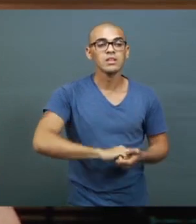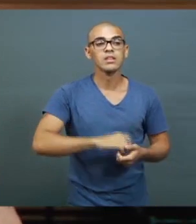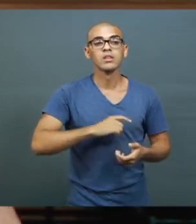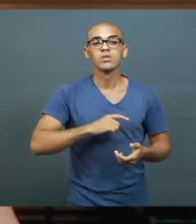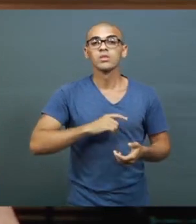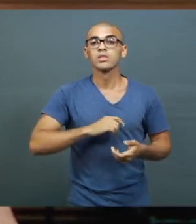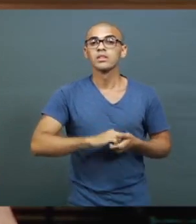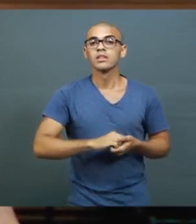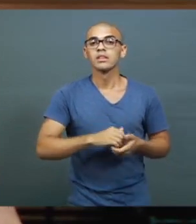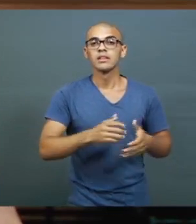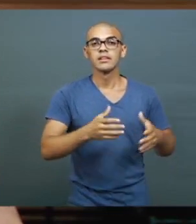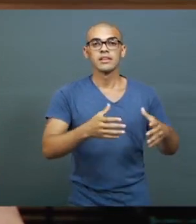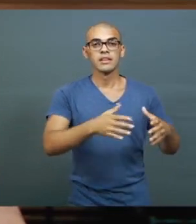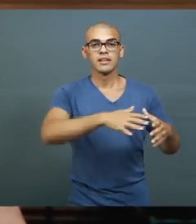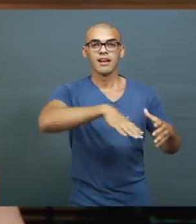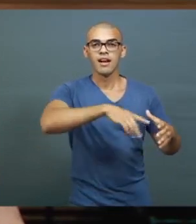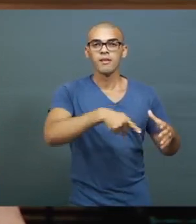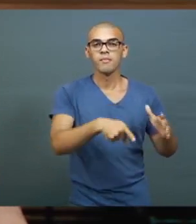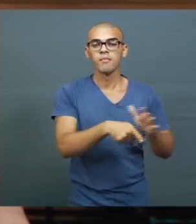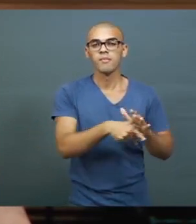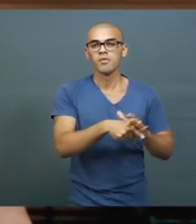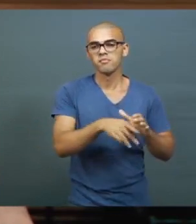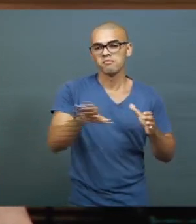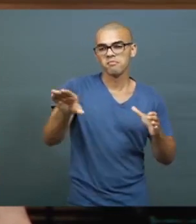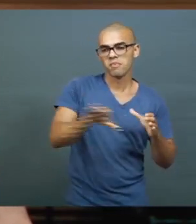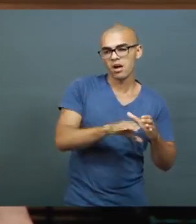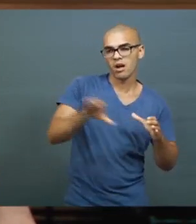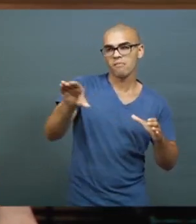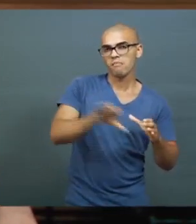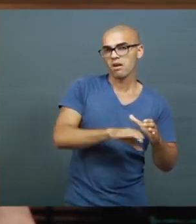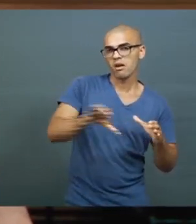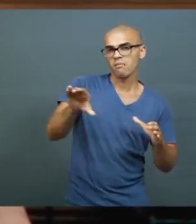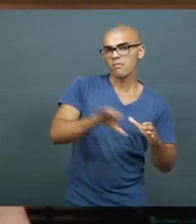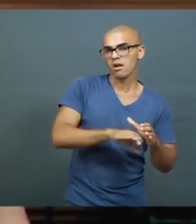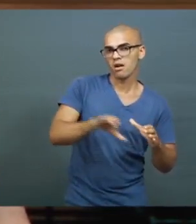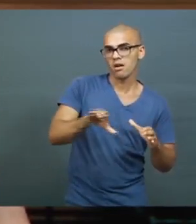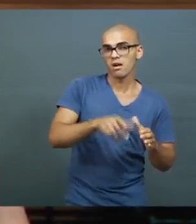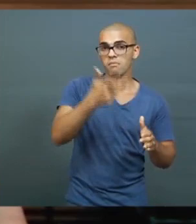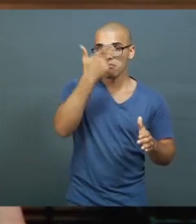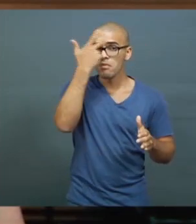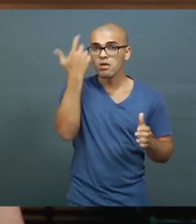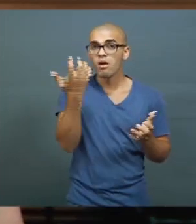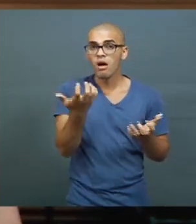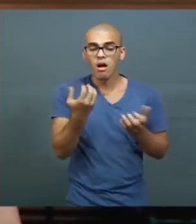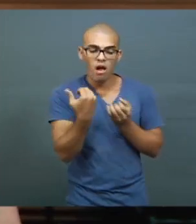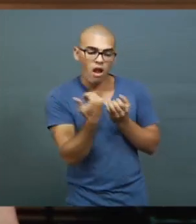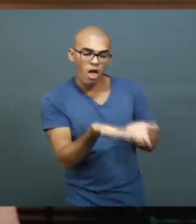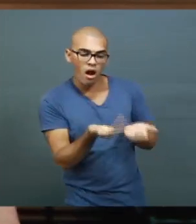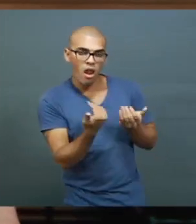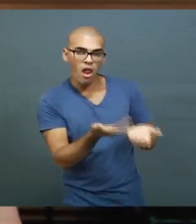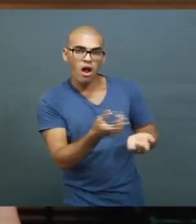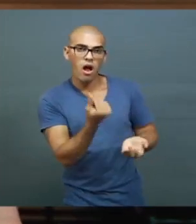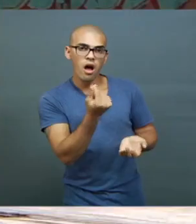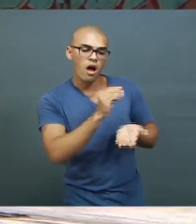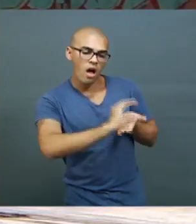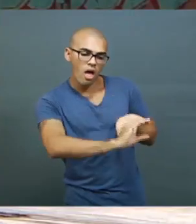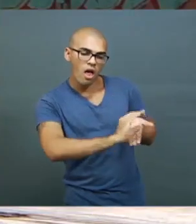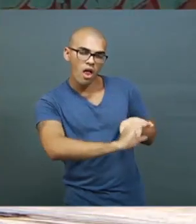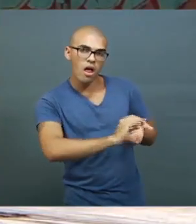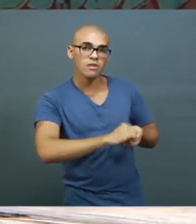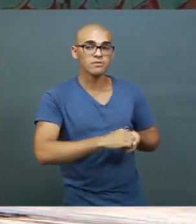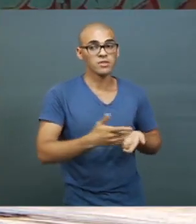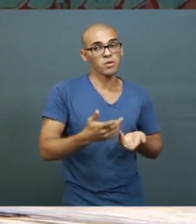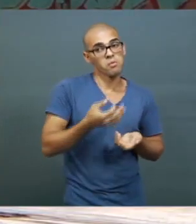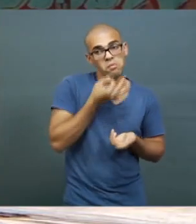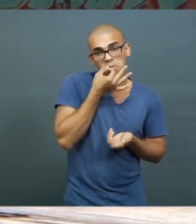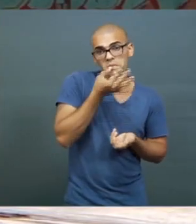está apto a receber e pronto a receber recursos para o teatro ou para qualquer outro projeto. Então, fica aí uma